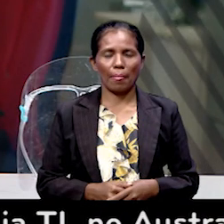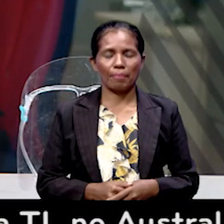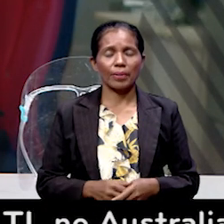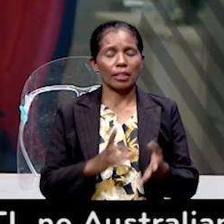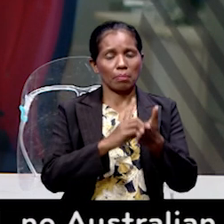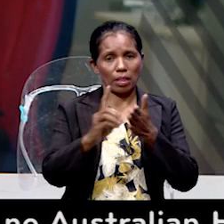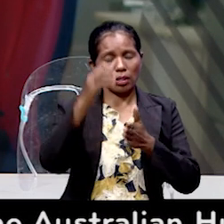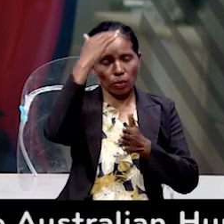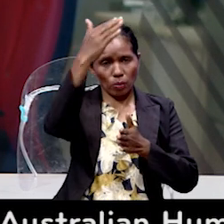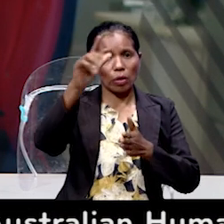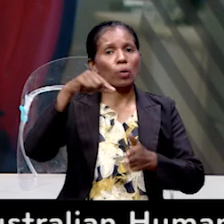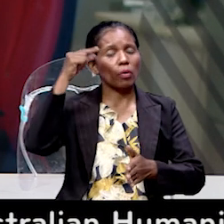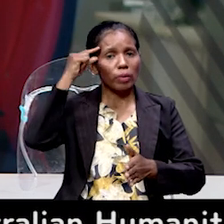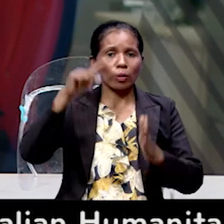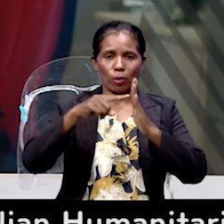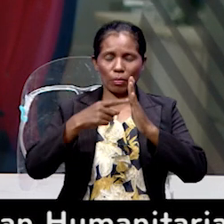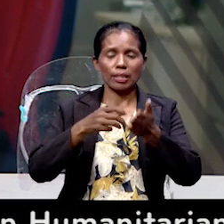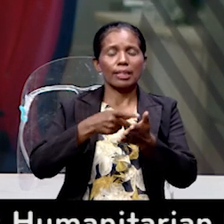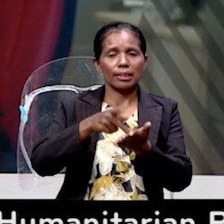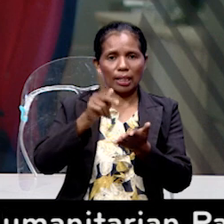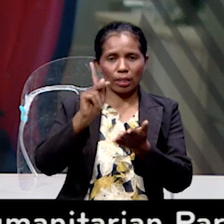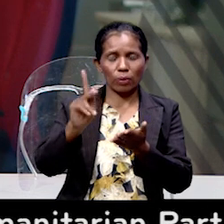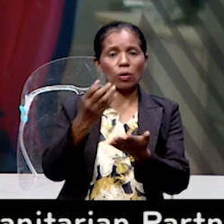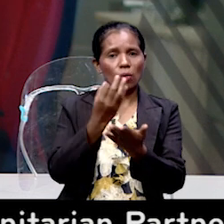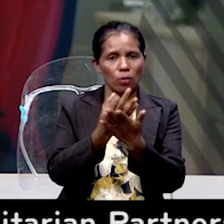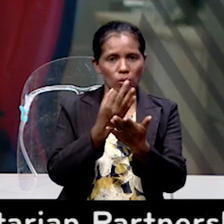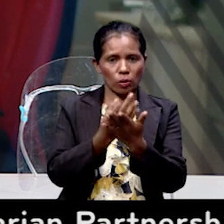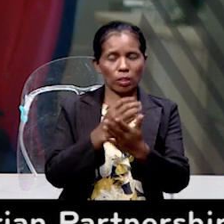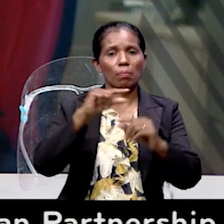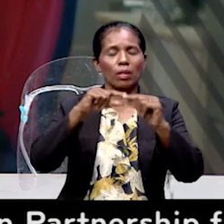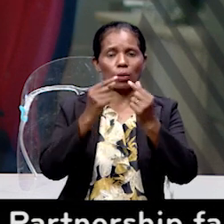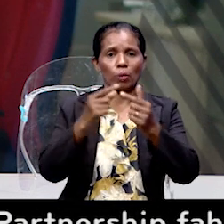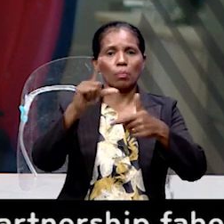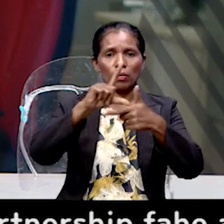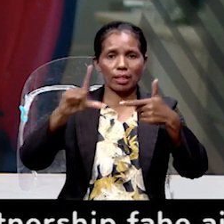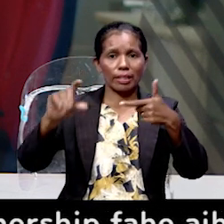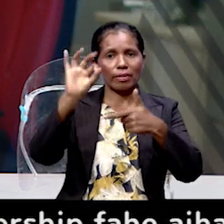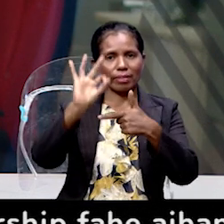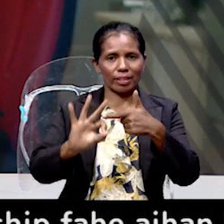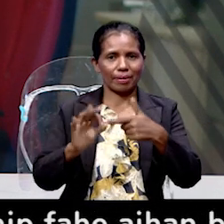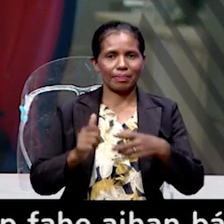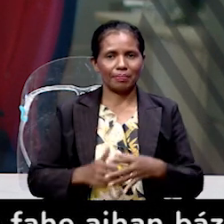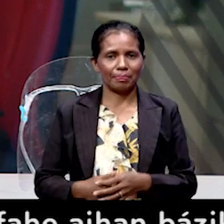Semana 1, governo arruja o pagamento subsídio da equipa Linha Frente.